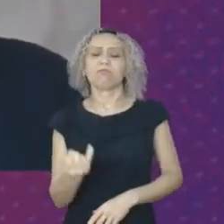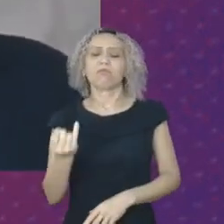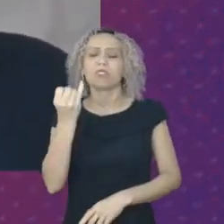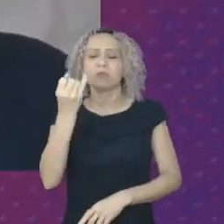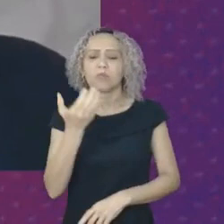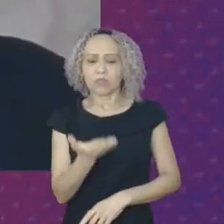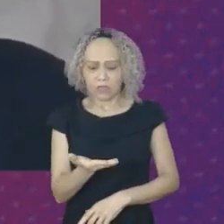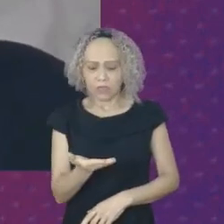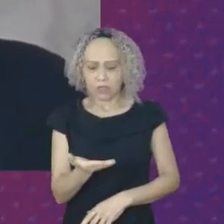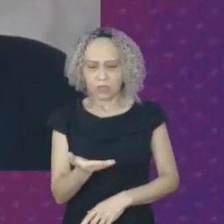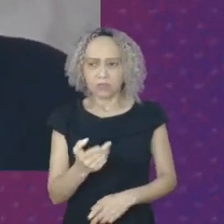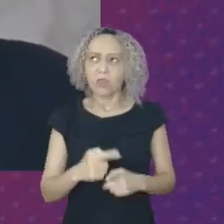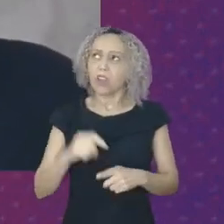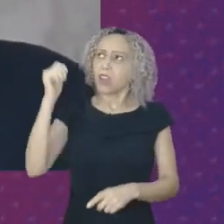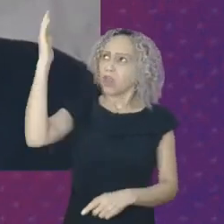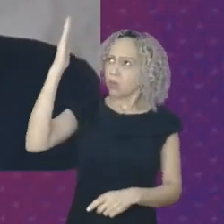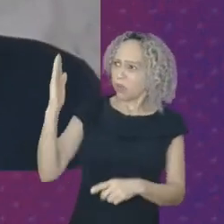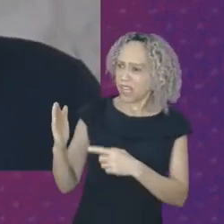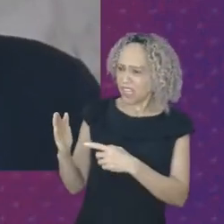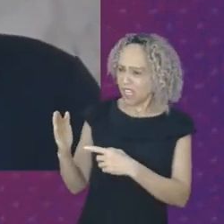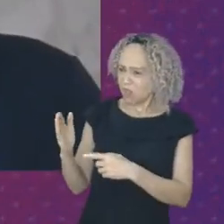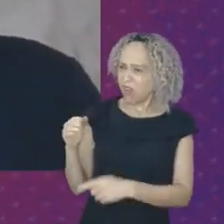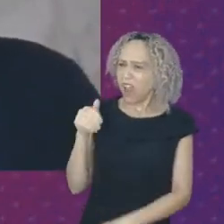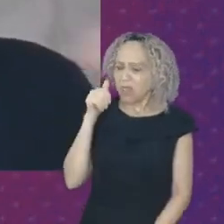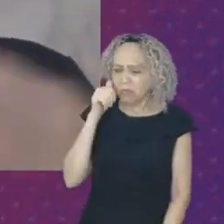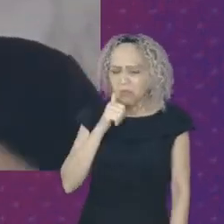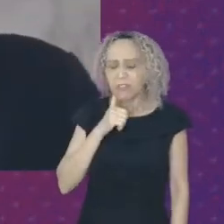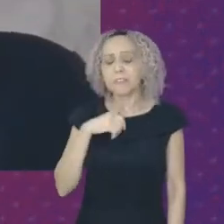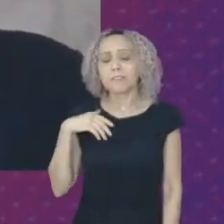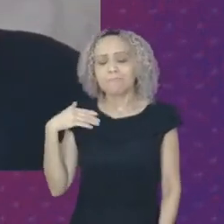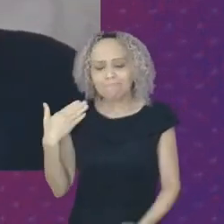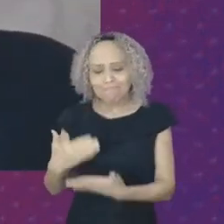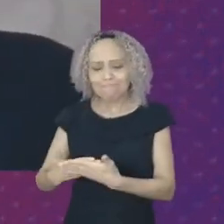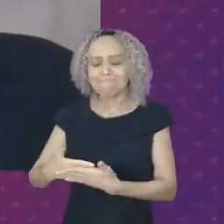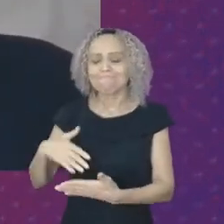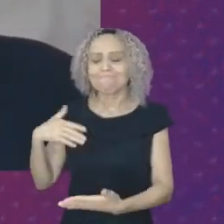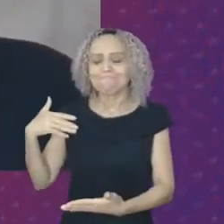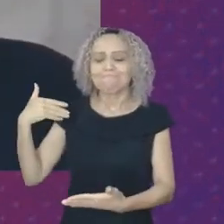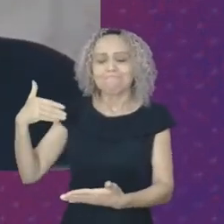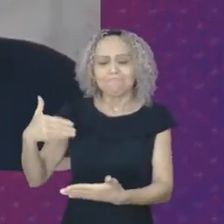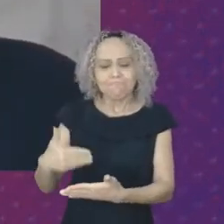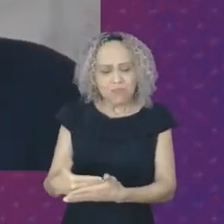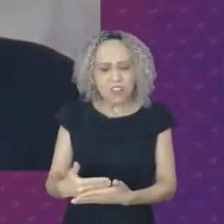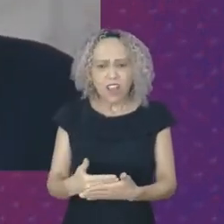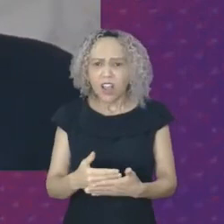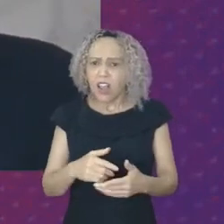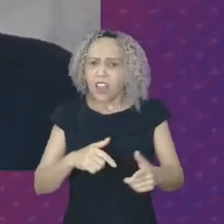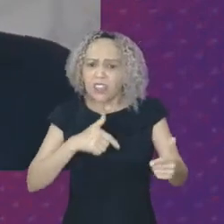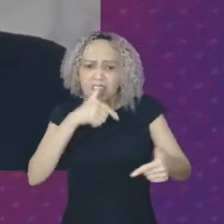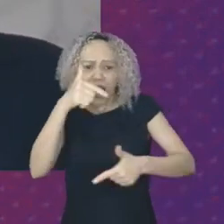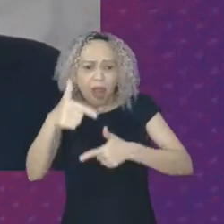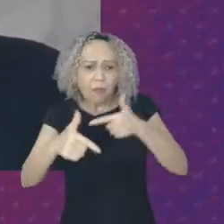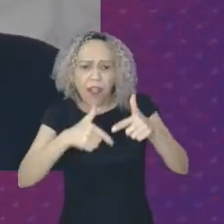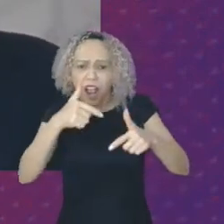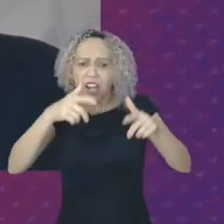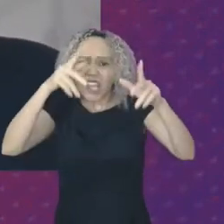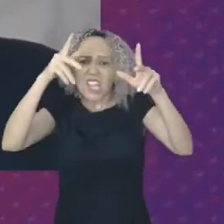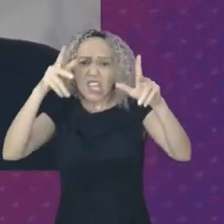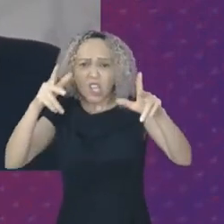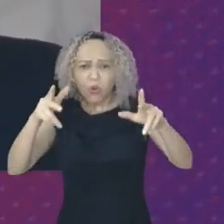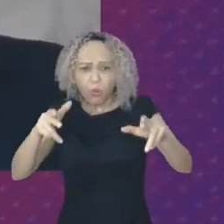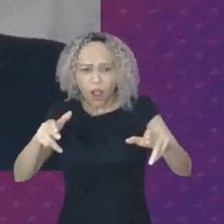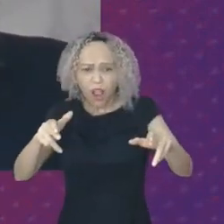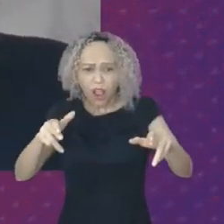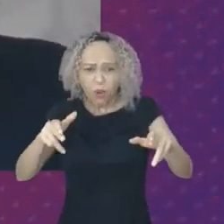porque no Brasil as mulheres ainda, inclusive nas mesmas funções, ganham em média 20